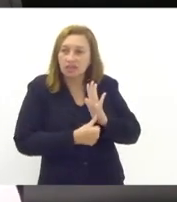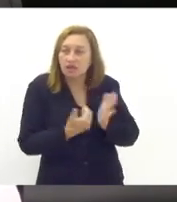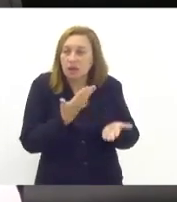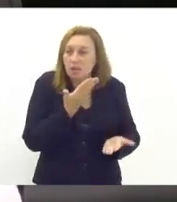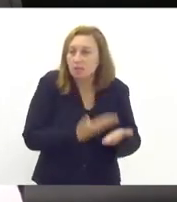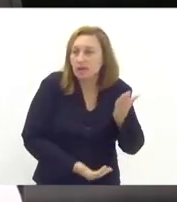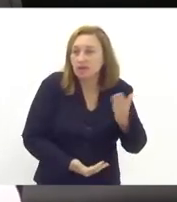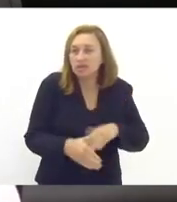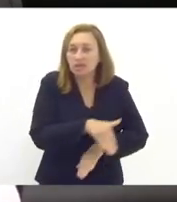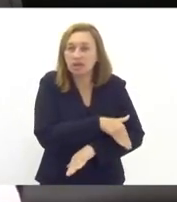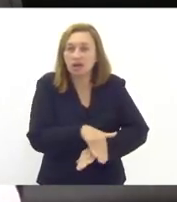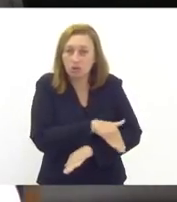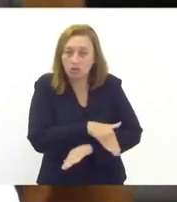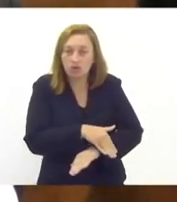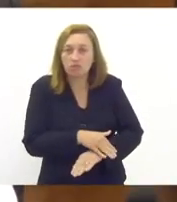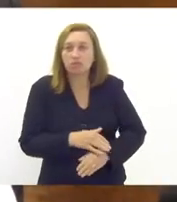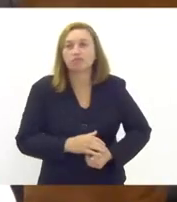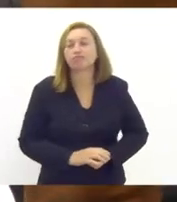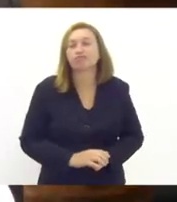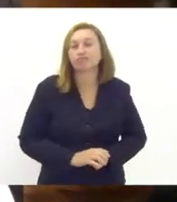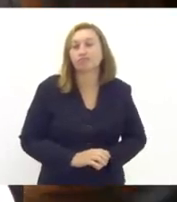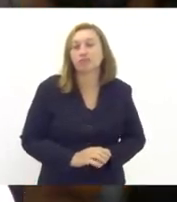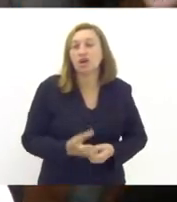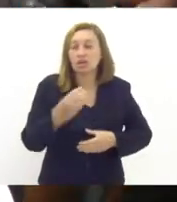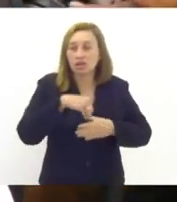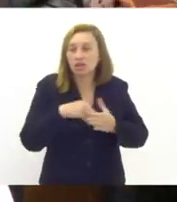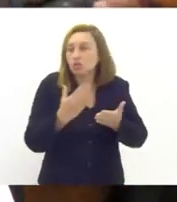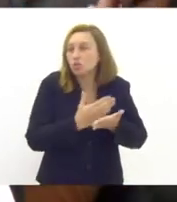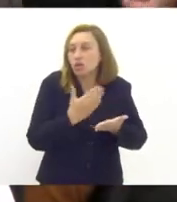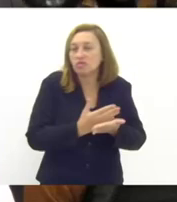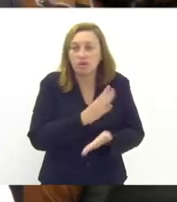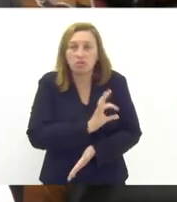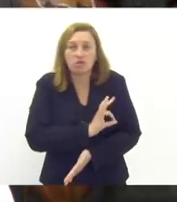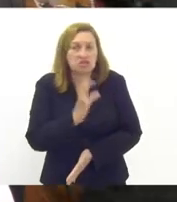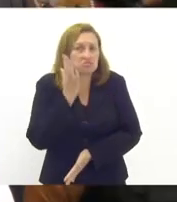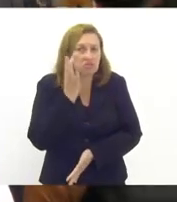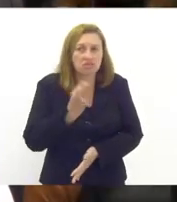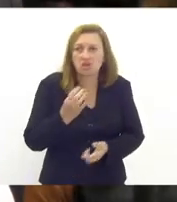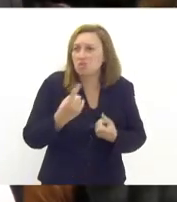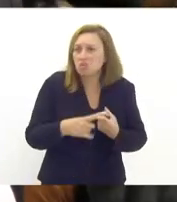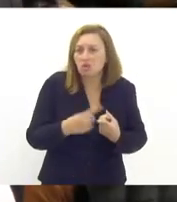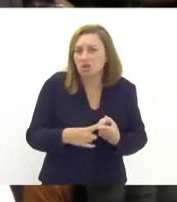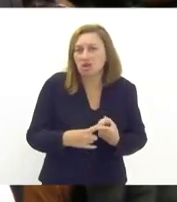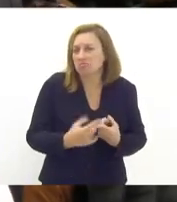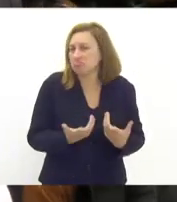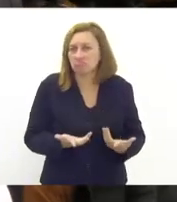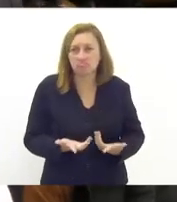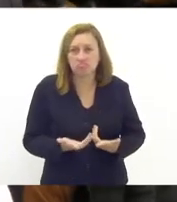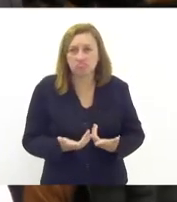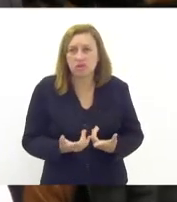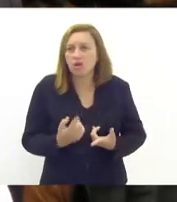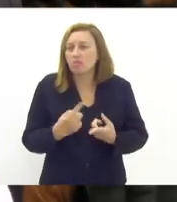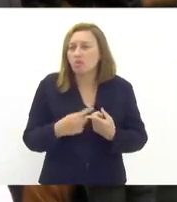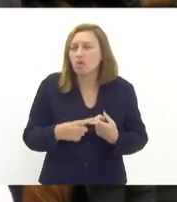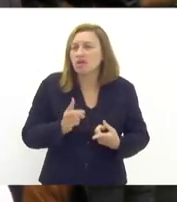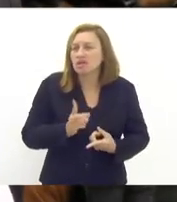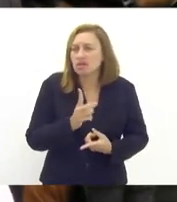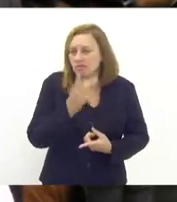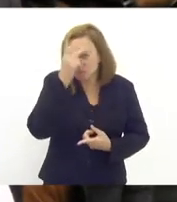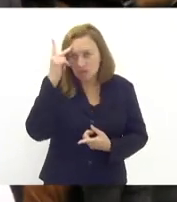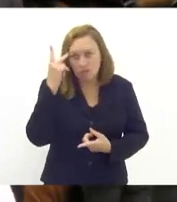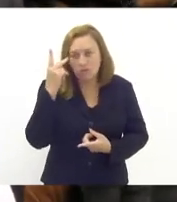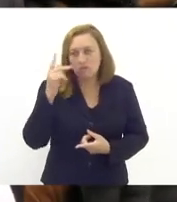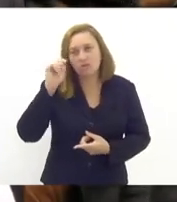rua, foi parar nesse tal livro. O porquê? Por que que quando a gente vai olhar esse livro e essas fotos, são sempre pessoas pretas